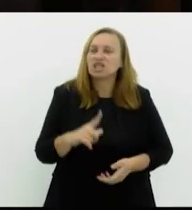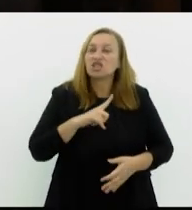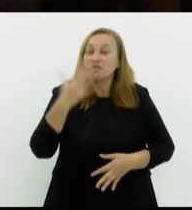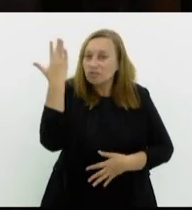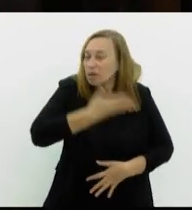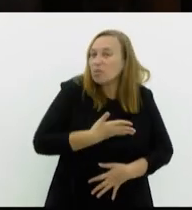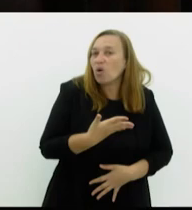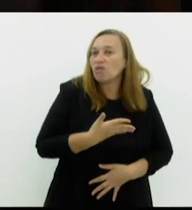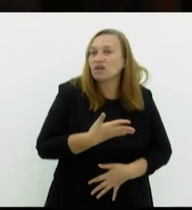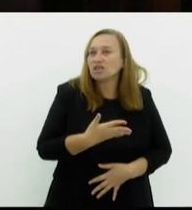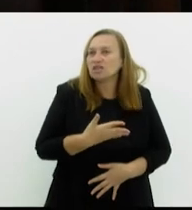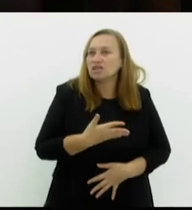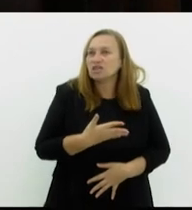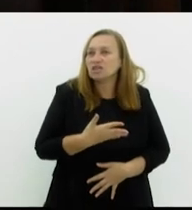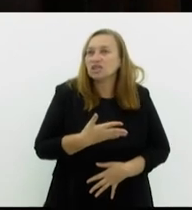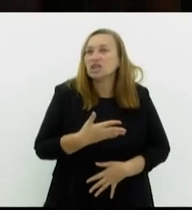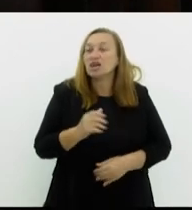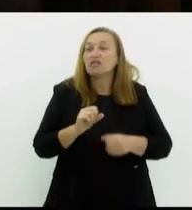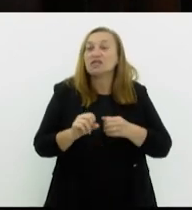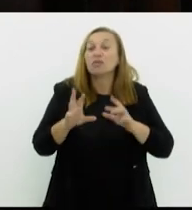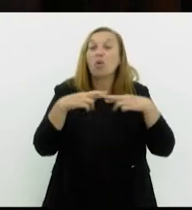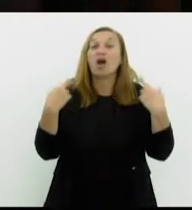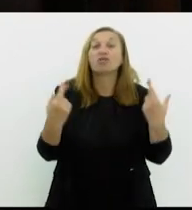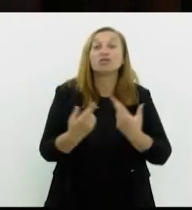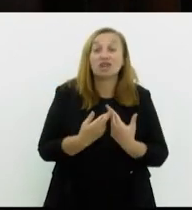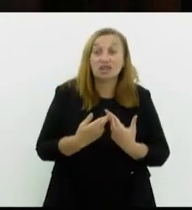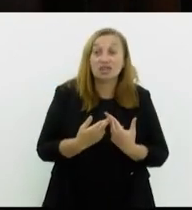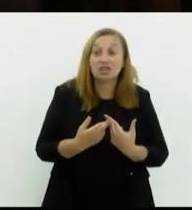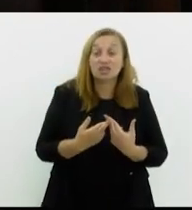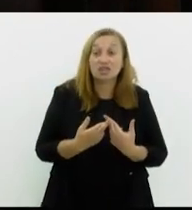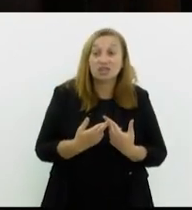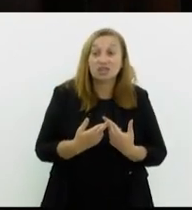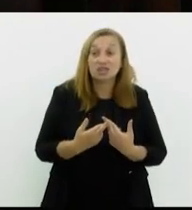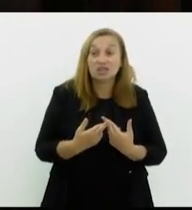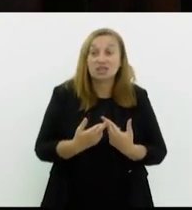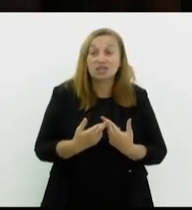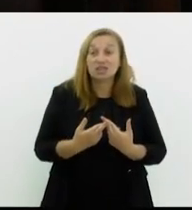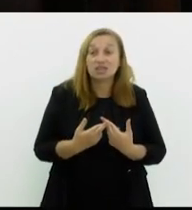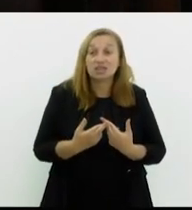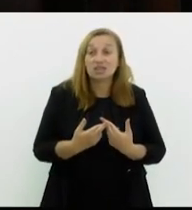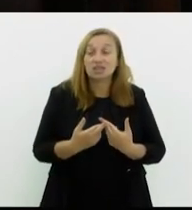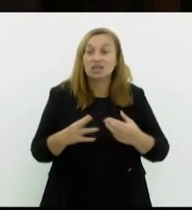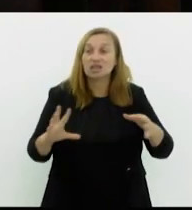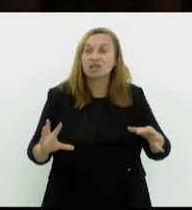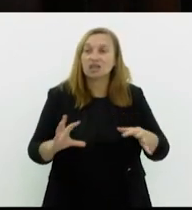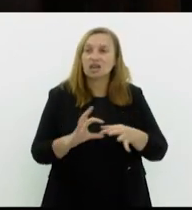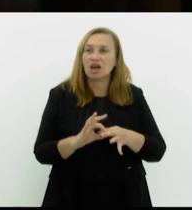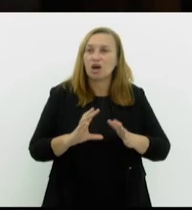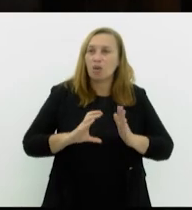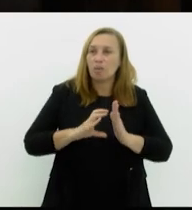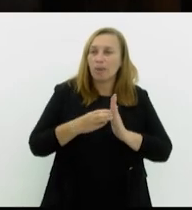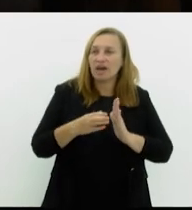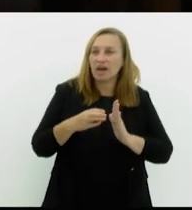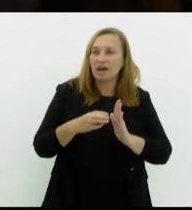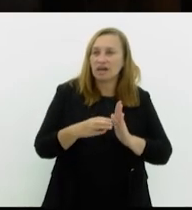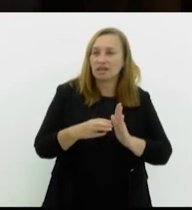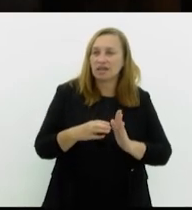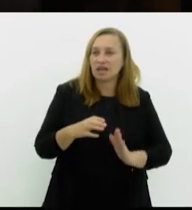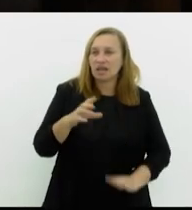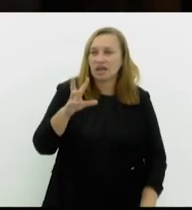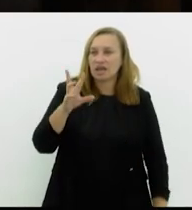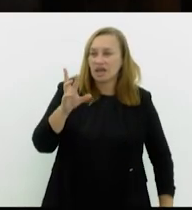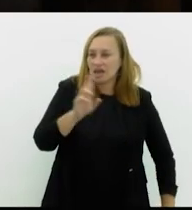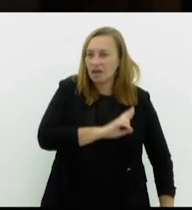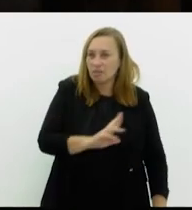disso. Fizemos uma reunião, um ato de celebração de filiação ao meu partido republicano, junto